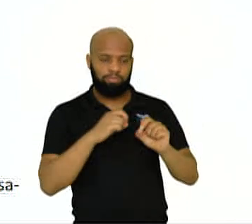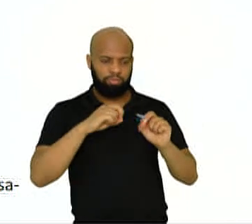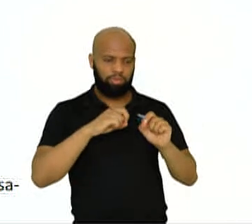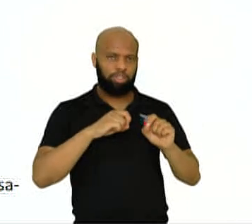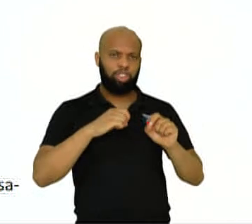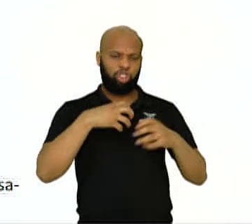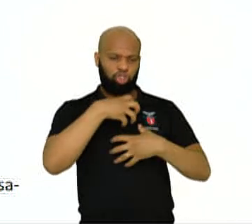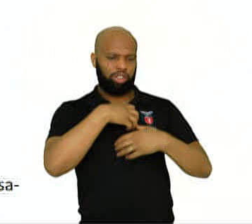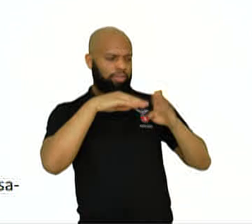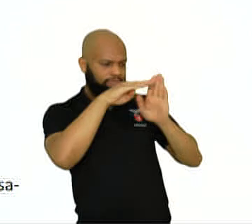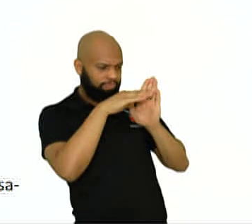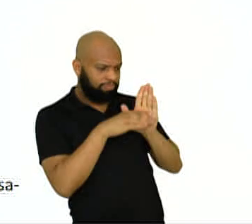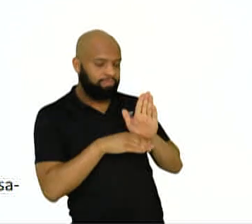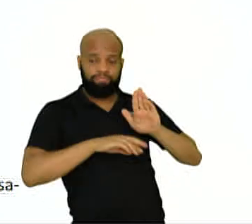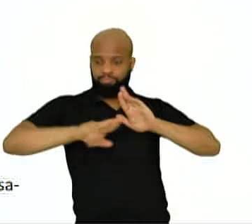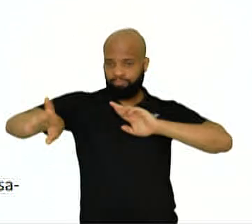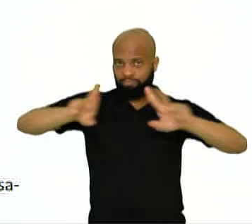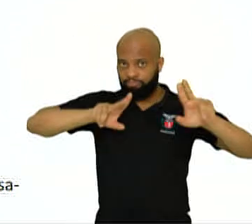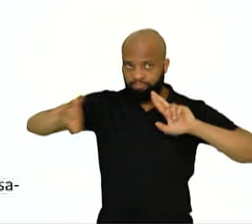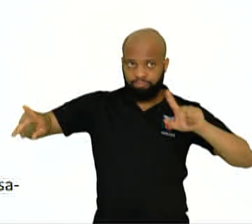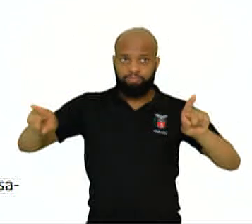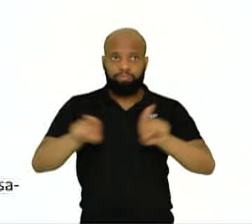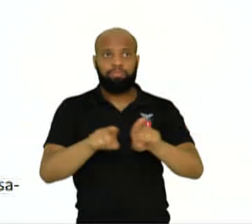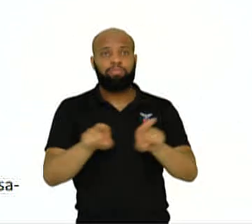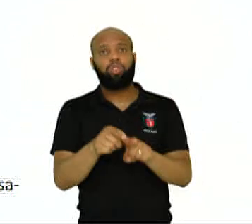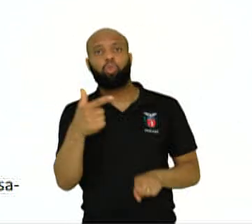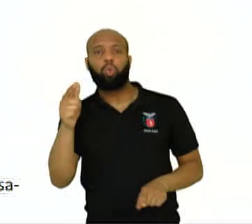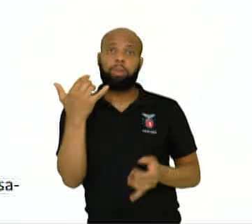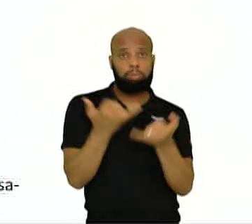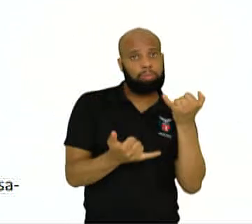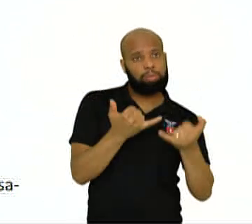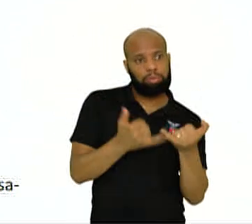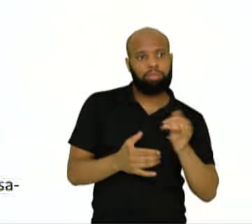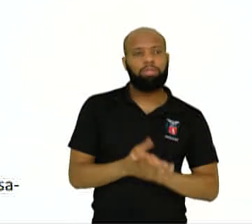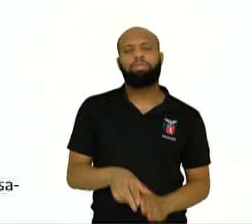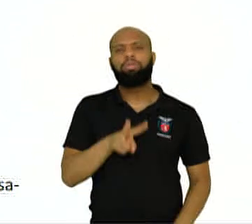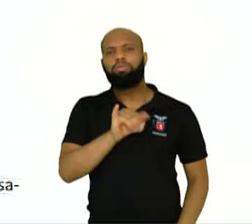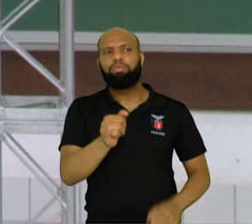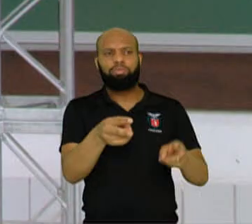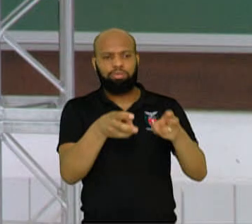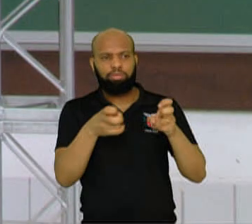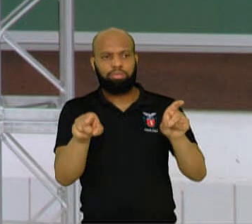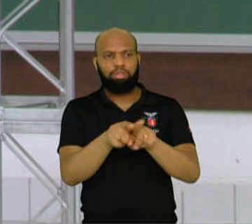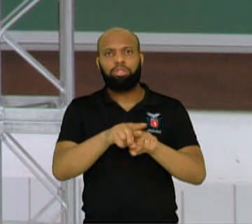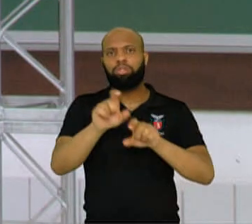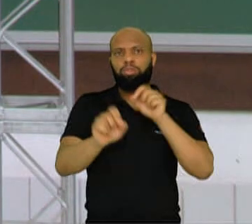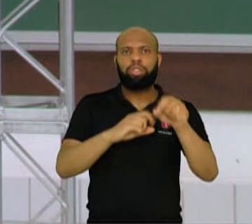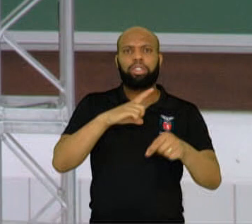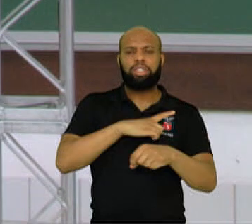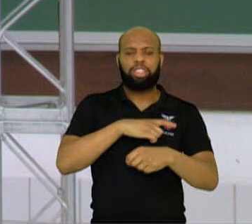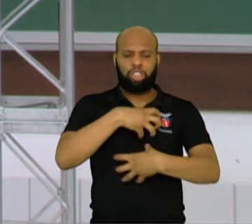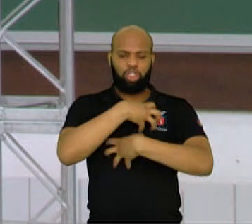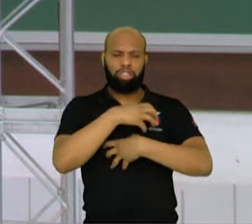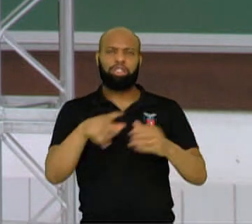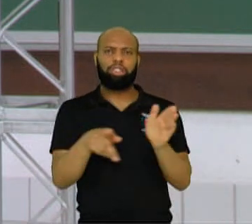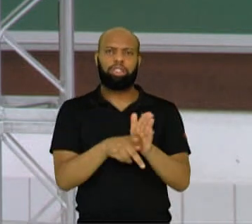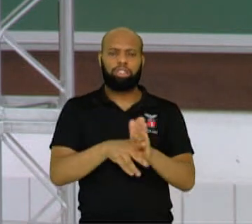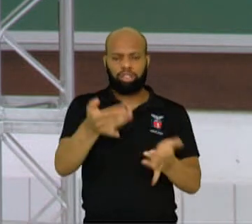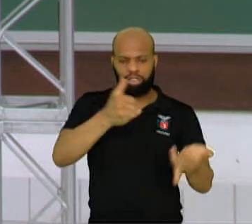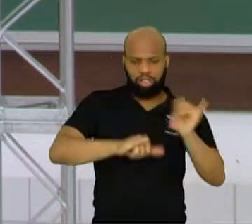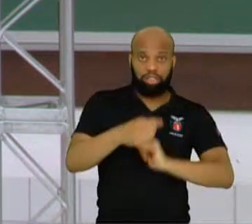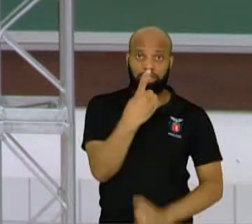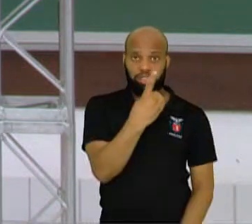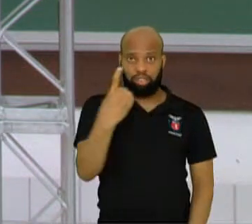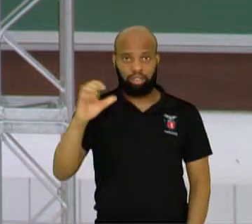bastante diferentes um dos outros e outros que se assemelham. Então, já vai perceber que esses elementos químicos, esses